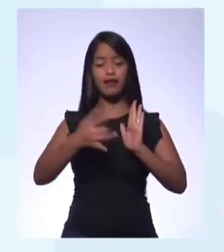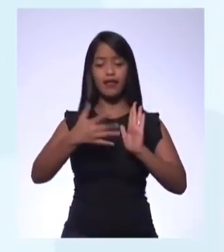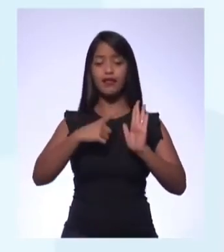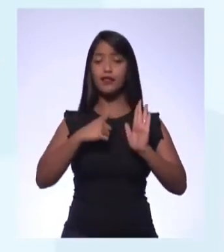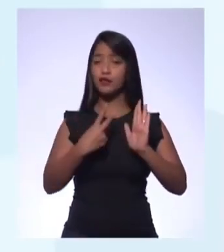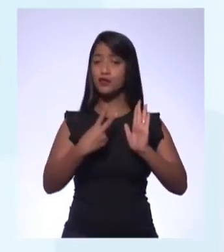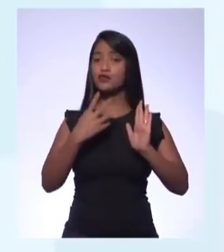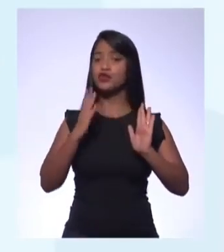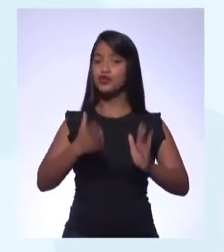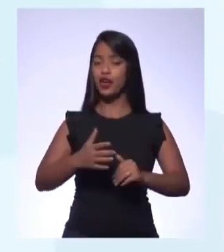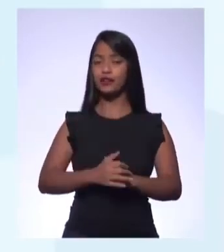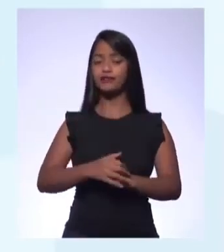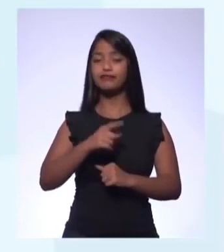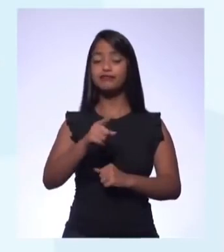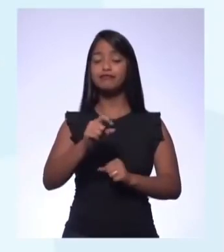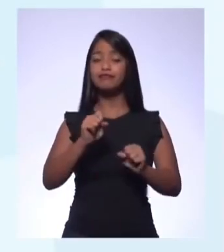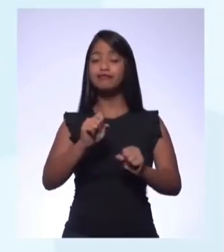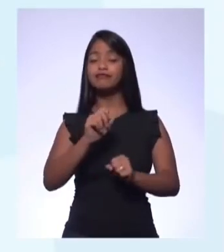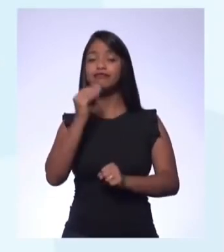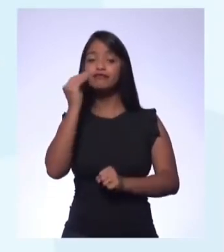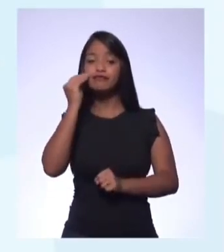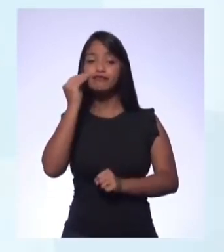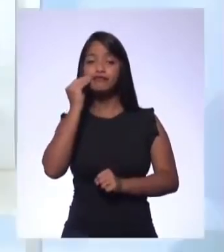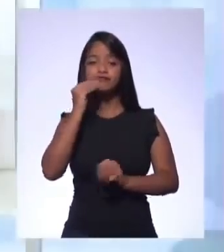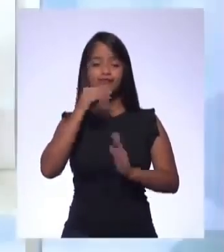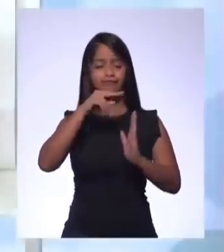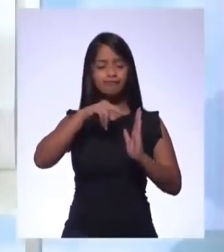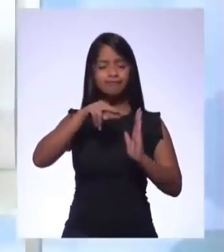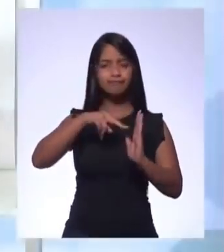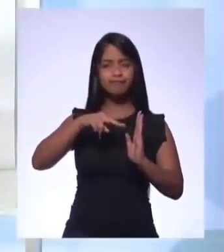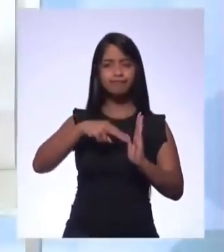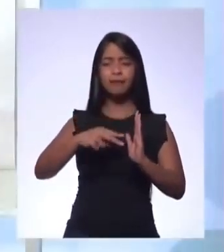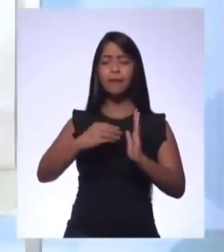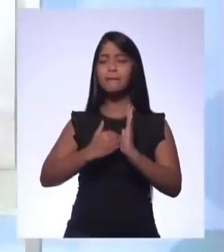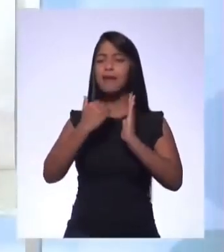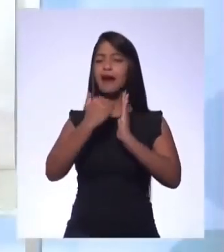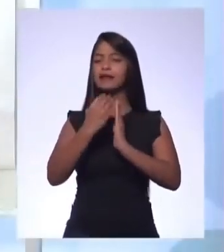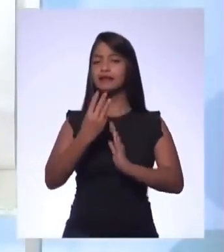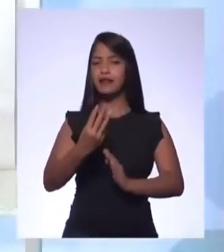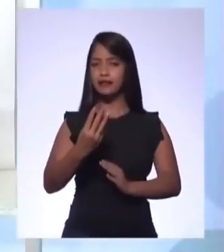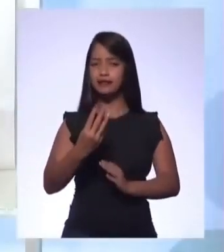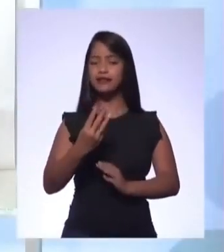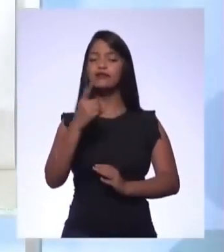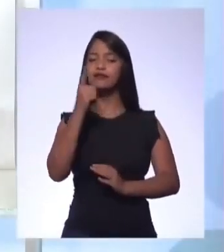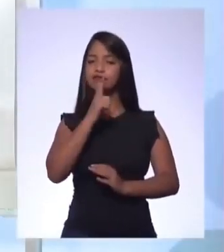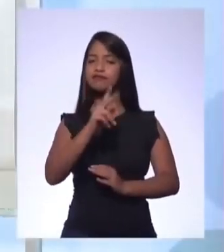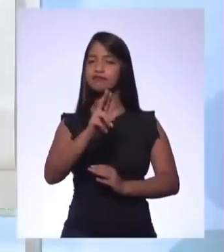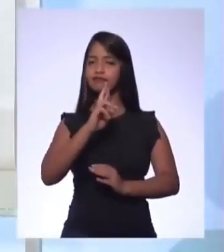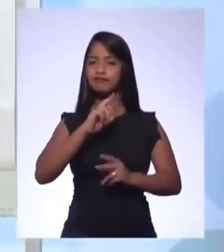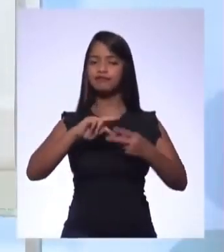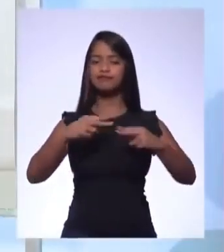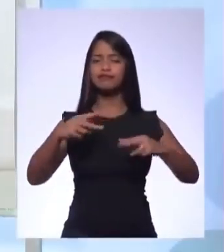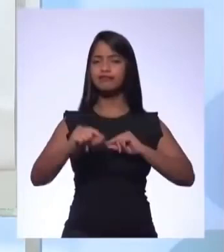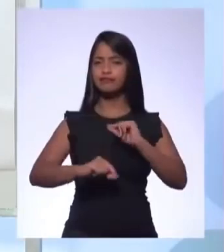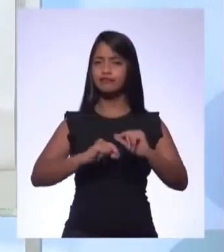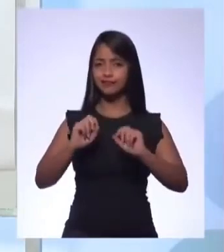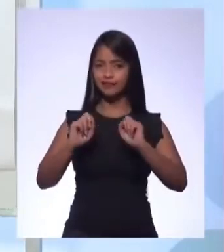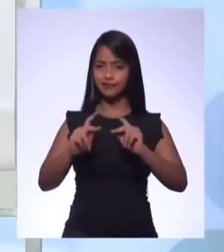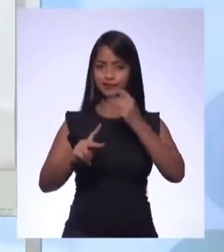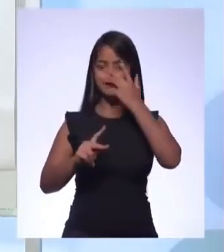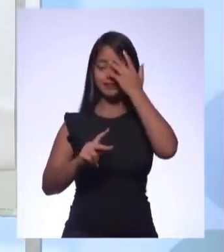3 chances, né? Mais 3 olhadinhas mais apuradas para responder o que é DNA. Coloque as